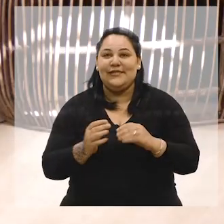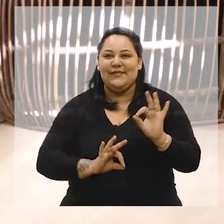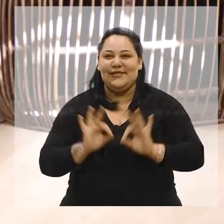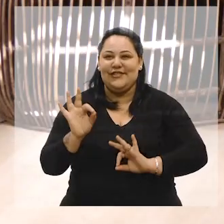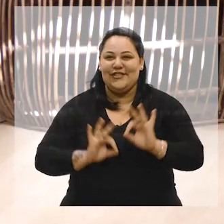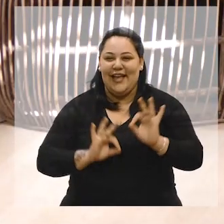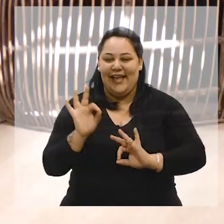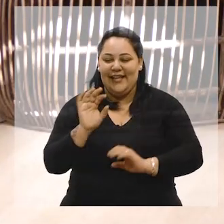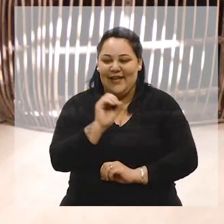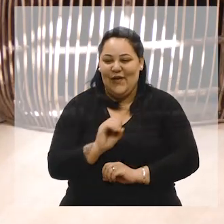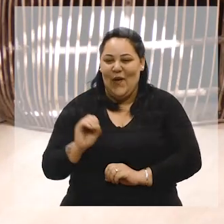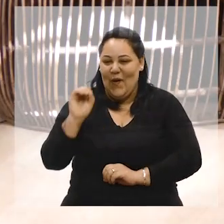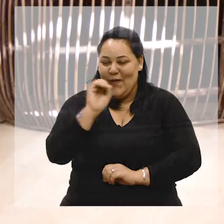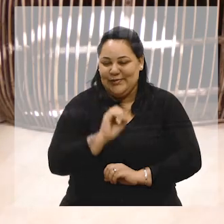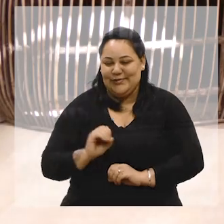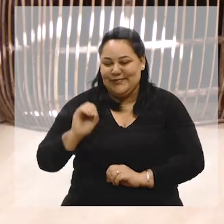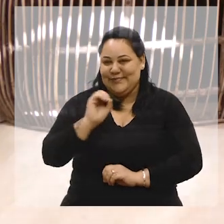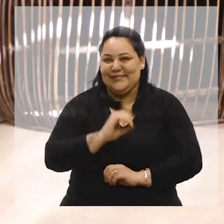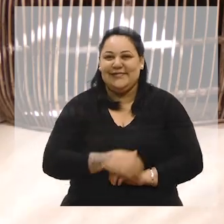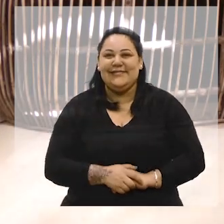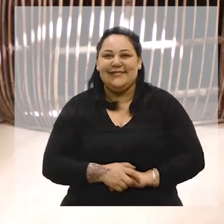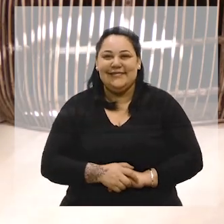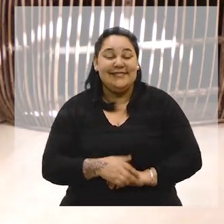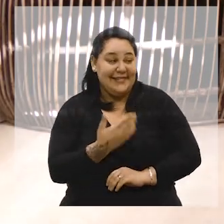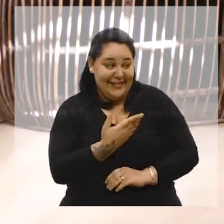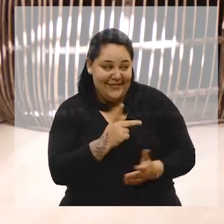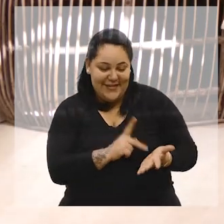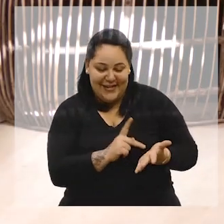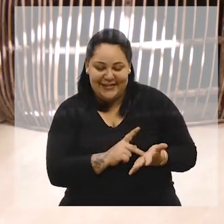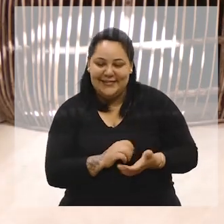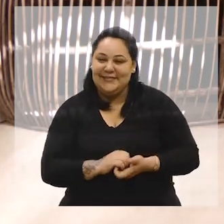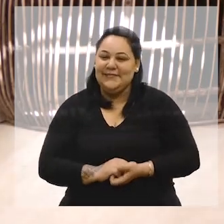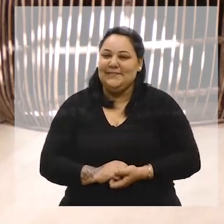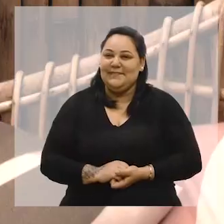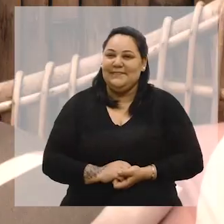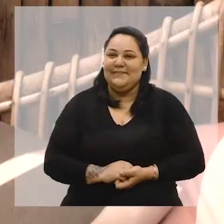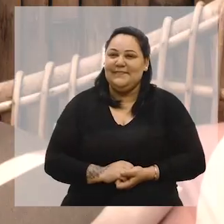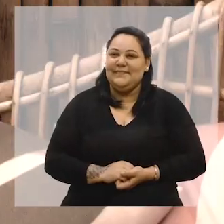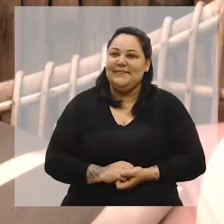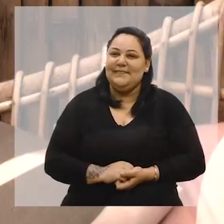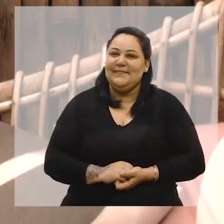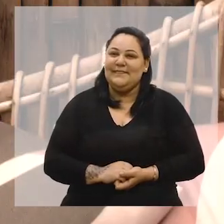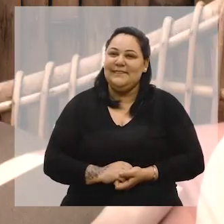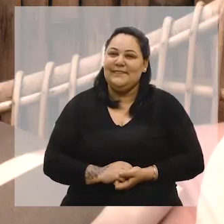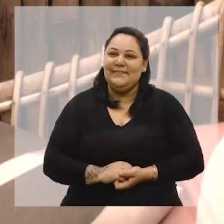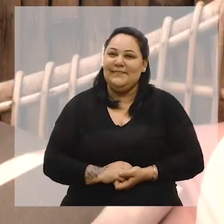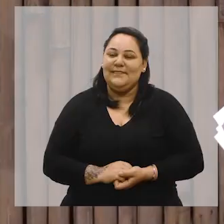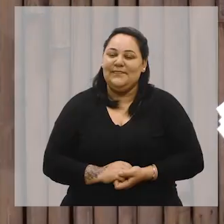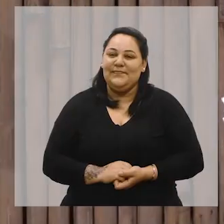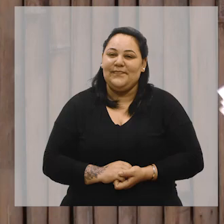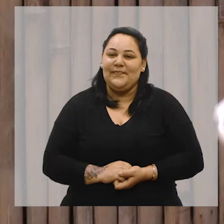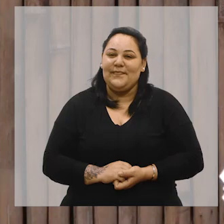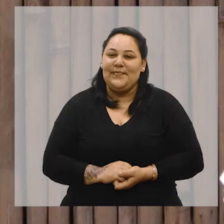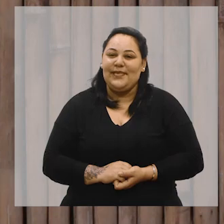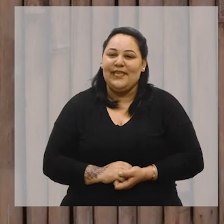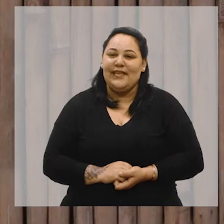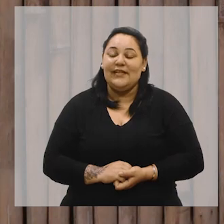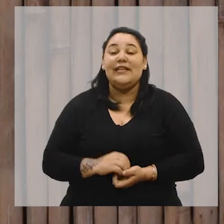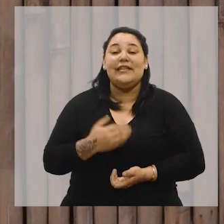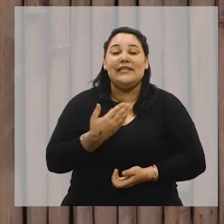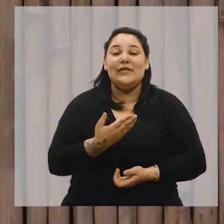projetos. Opa! Conta com a gente. É? Então, quem sabe, Ótimo. né? Muito bonito. Andréia,